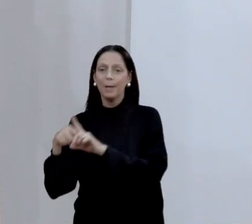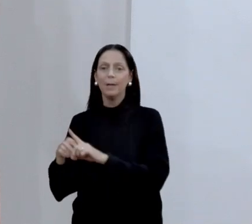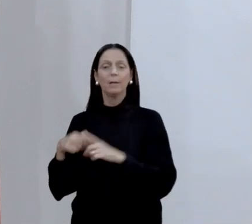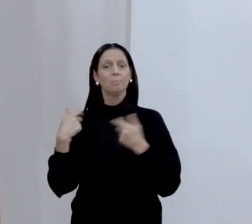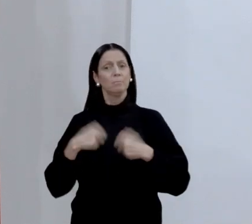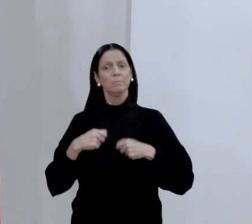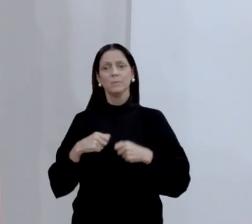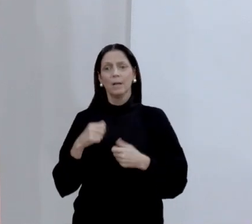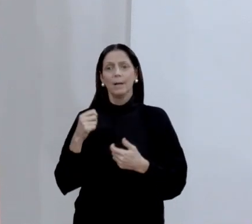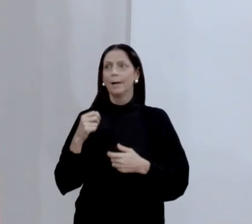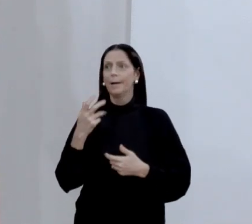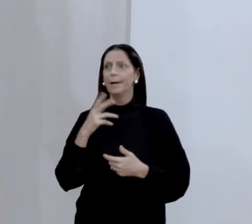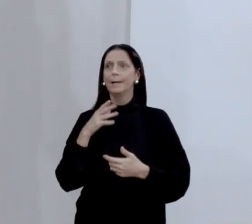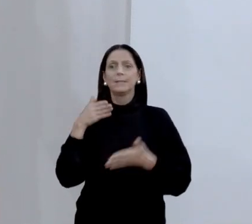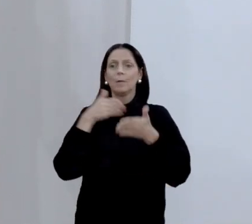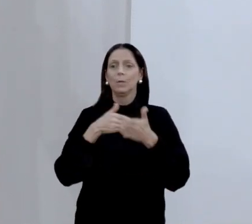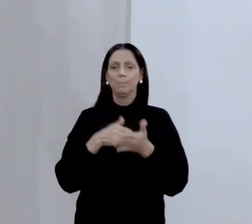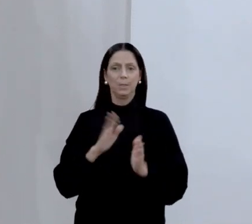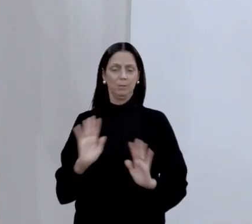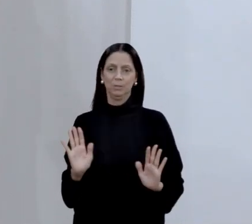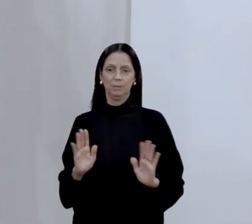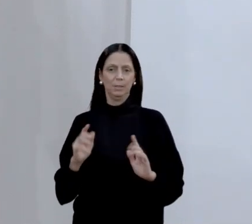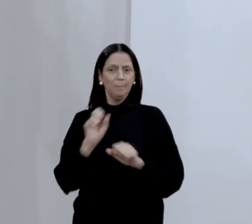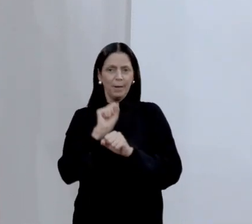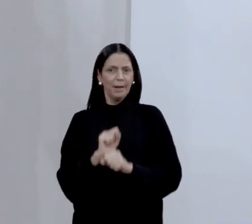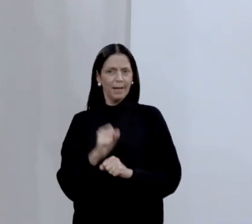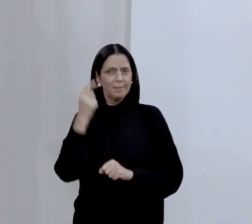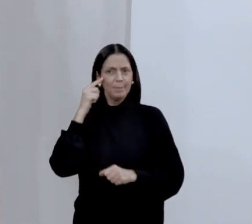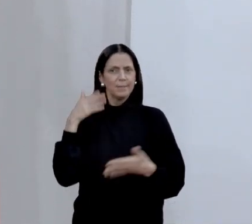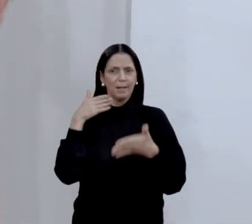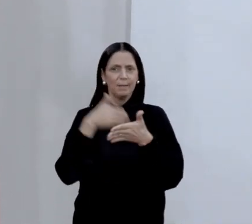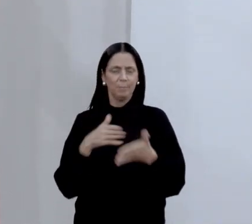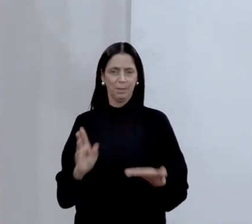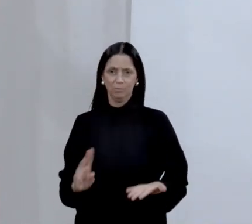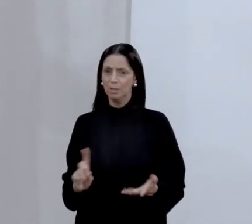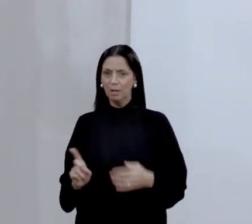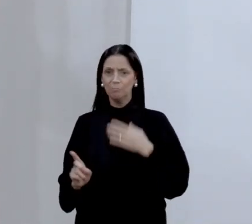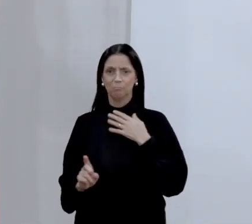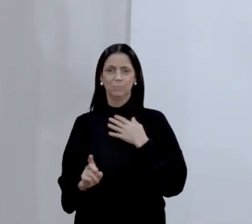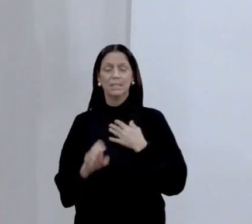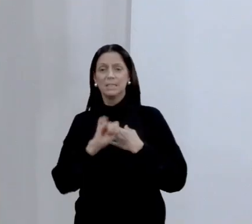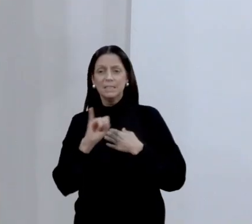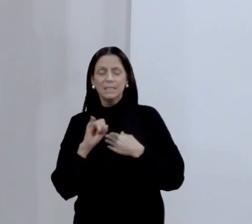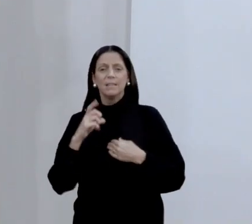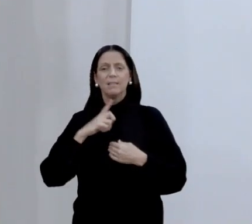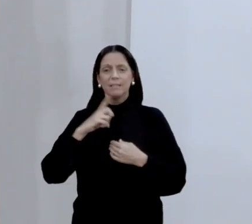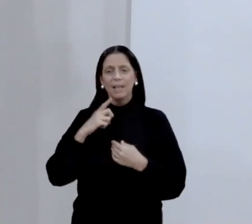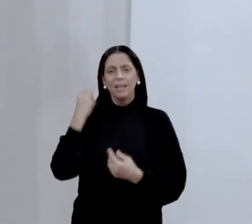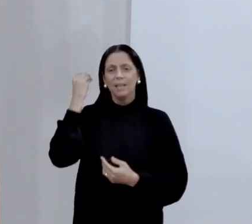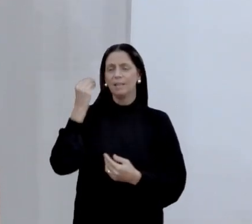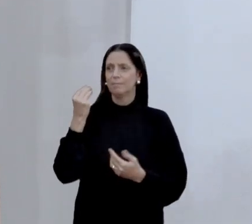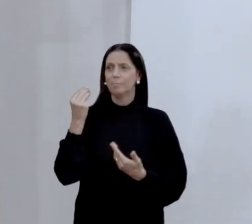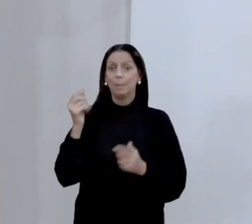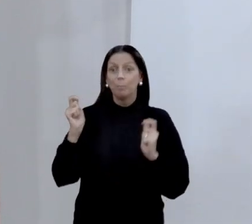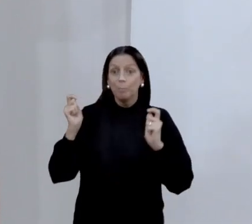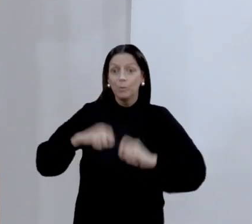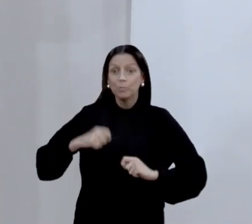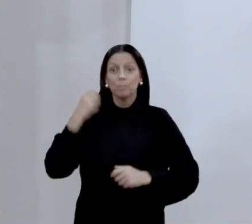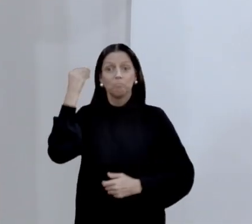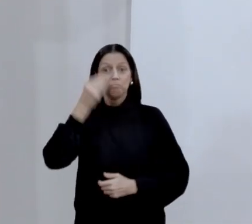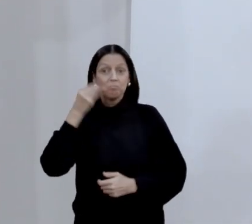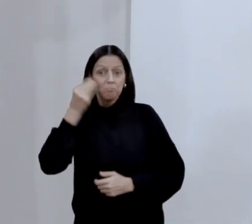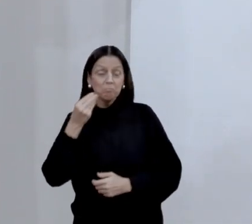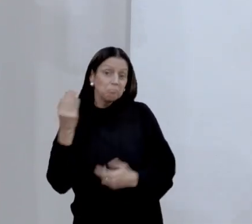de ser tabu. E eu acho que, vereador Gilson, a gente tem uma gordurinha para fazer esse experimento, porque o transporte já é